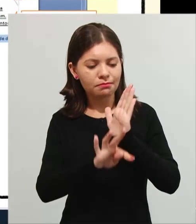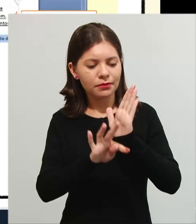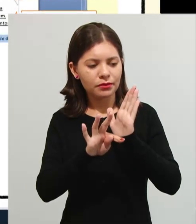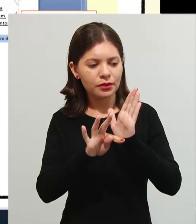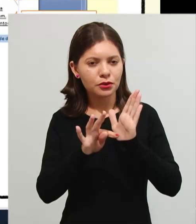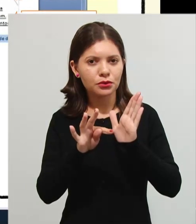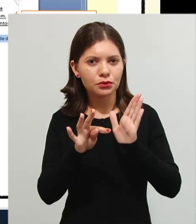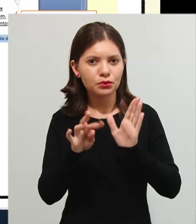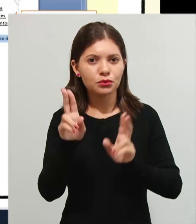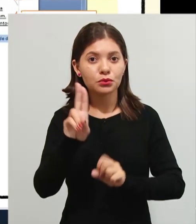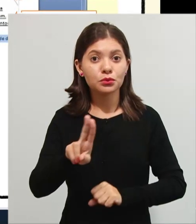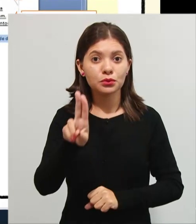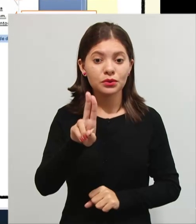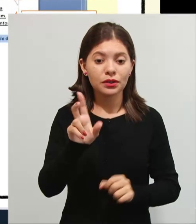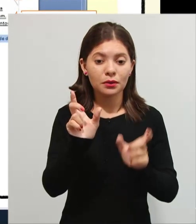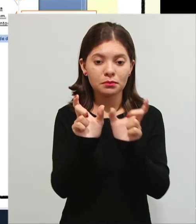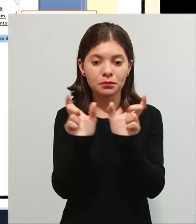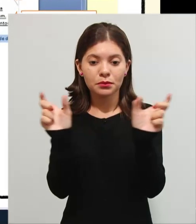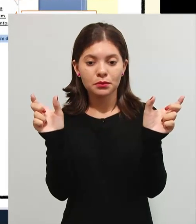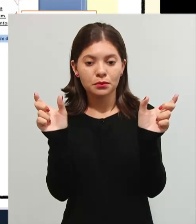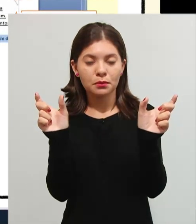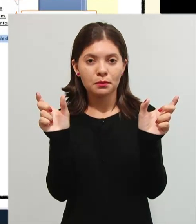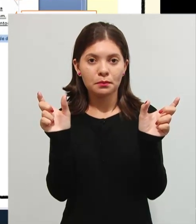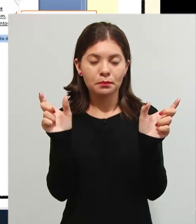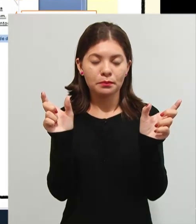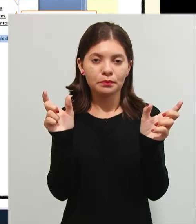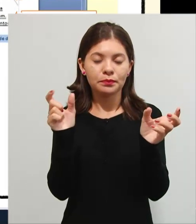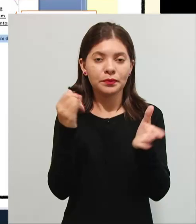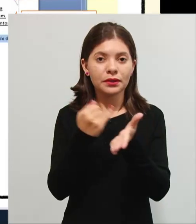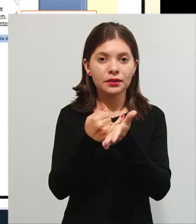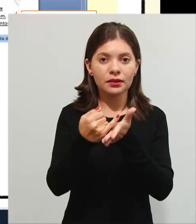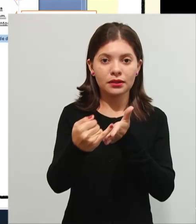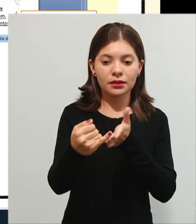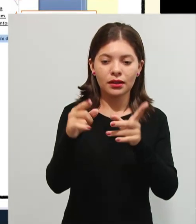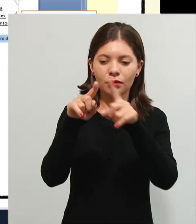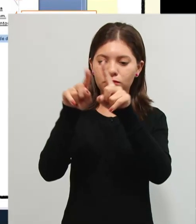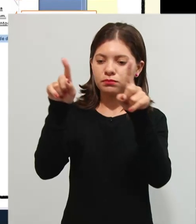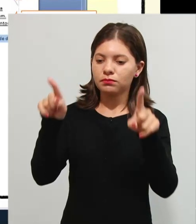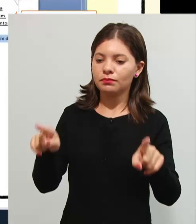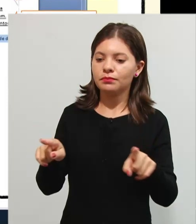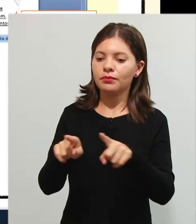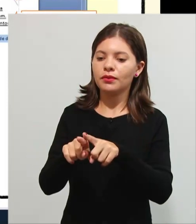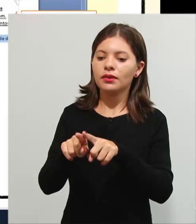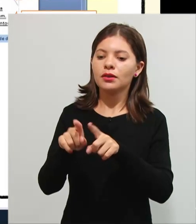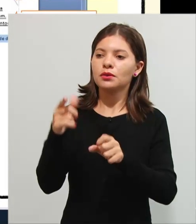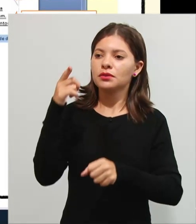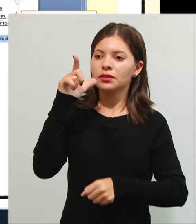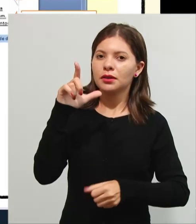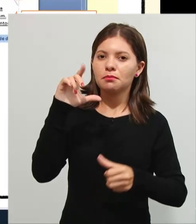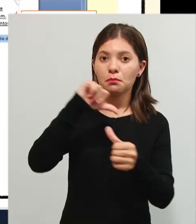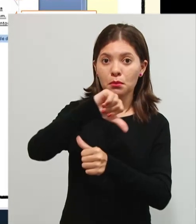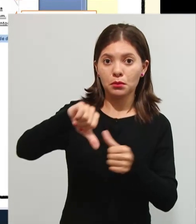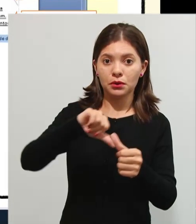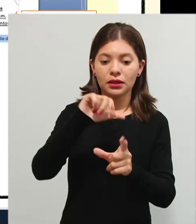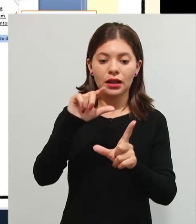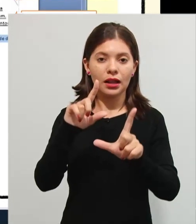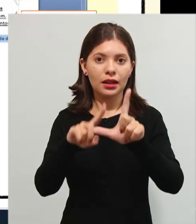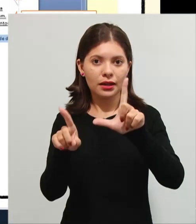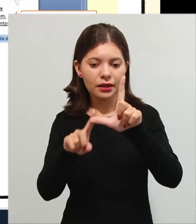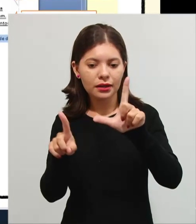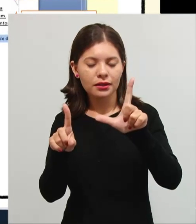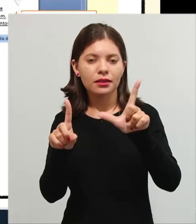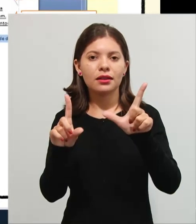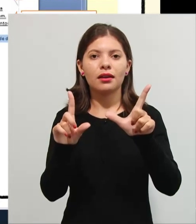fazer a formatação, geralmente nós vamos usar muito o menuzinho página inicial, porque nessa página inicial a gente